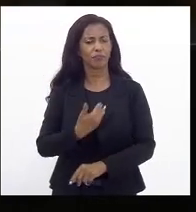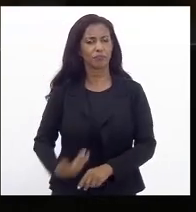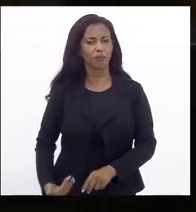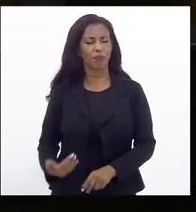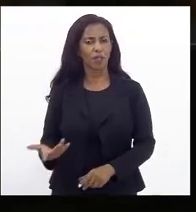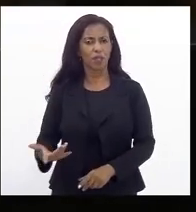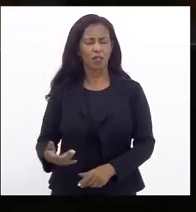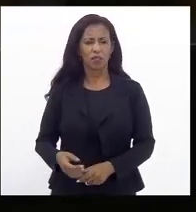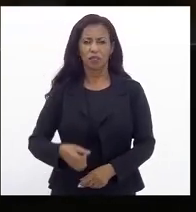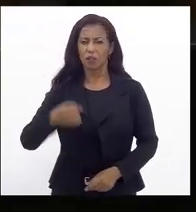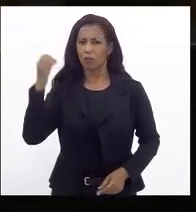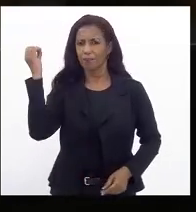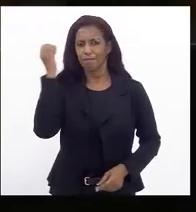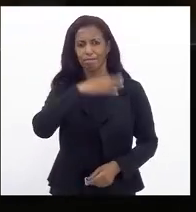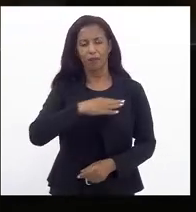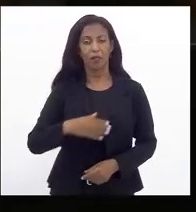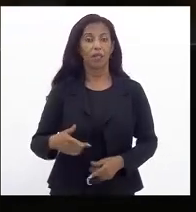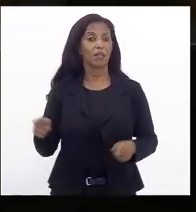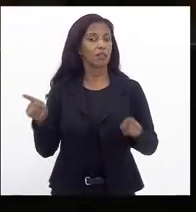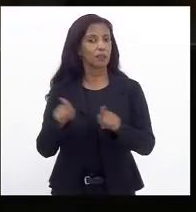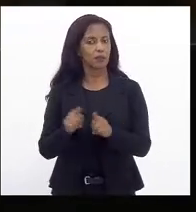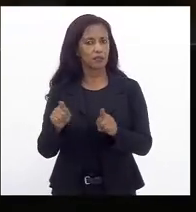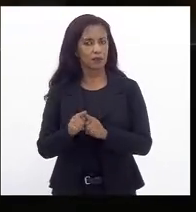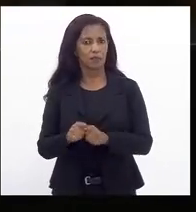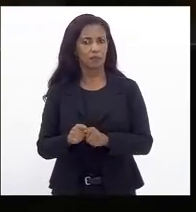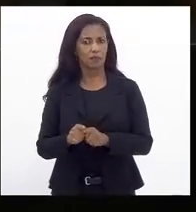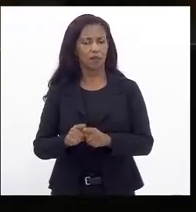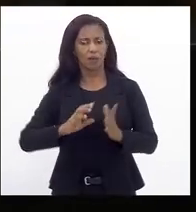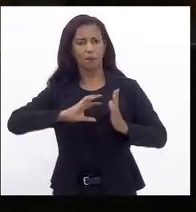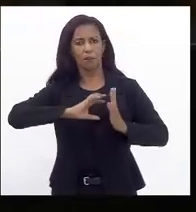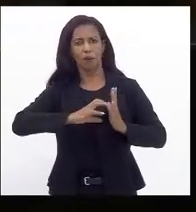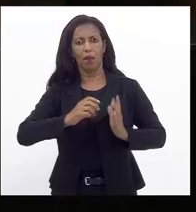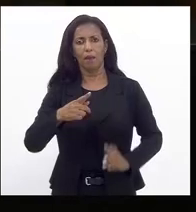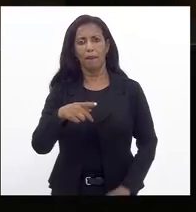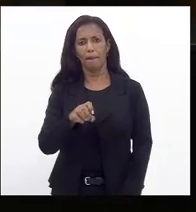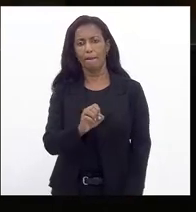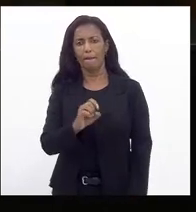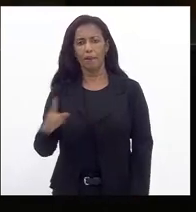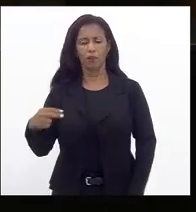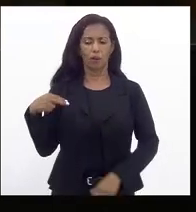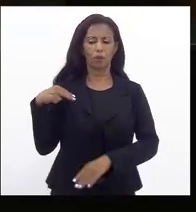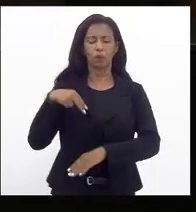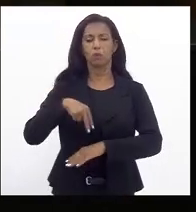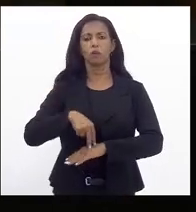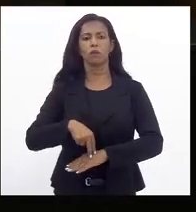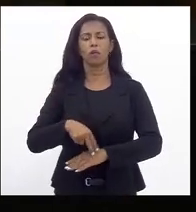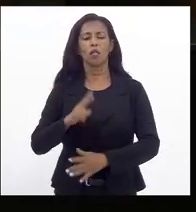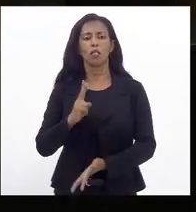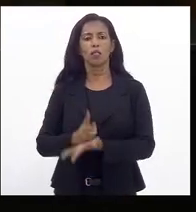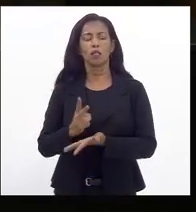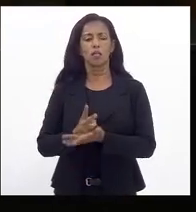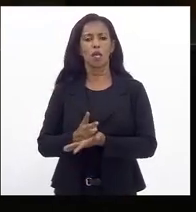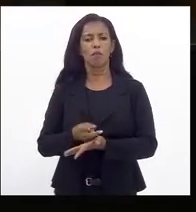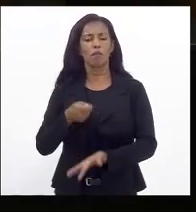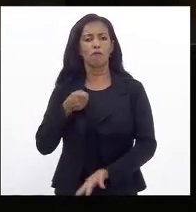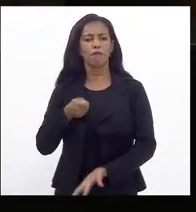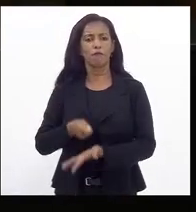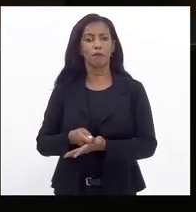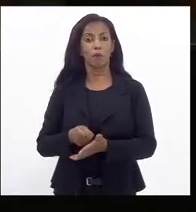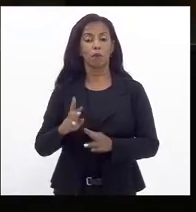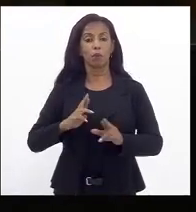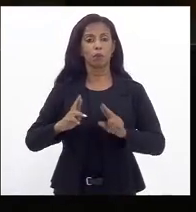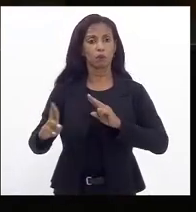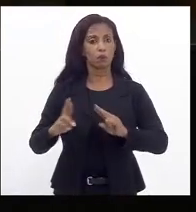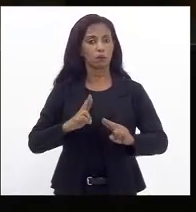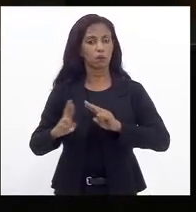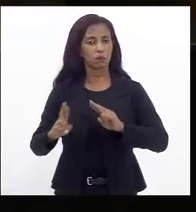são alarmantes e por Óbvio a bancada do pessoa aqui se posicionou sempre muito firme com